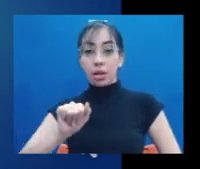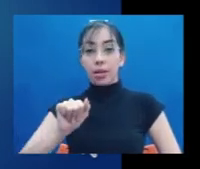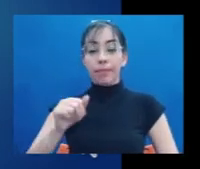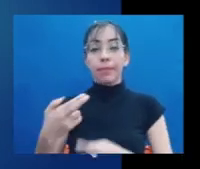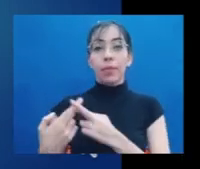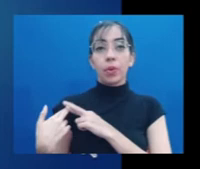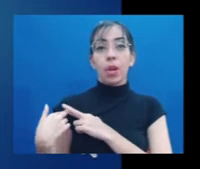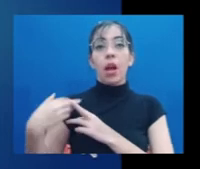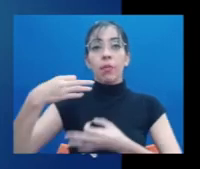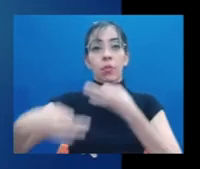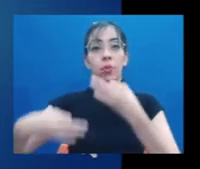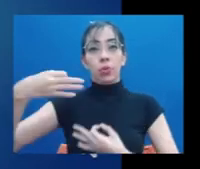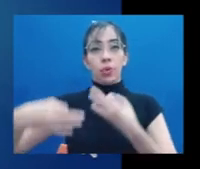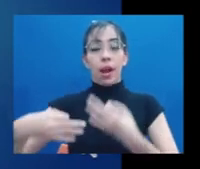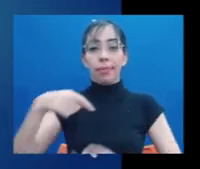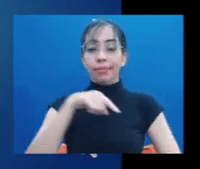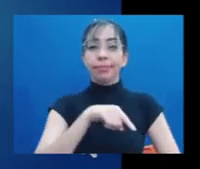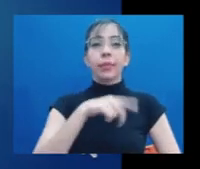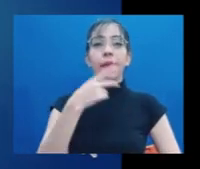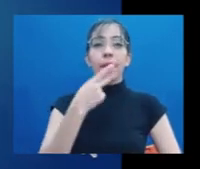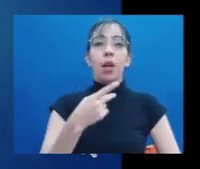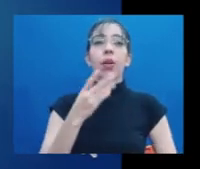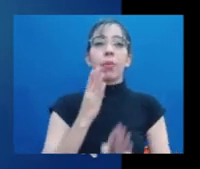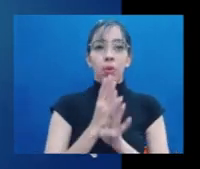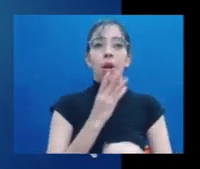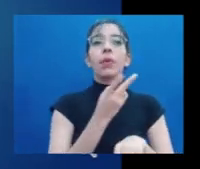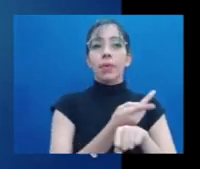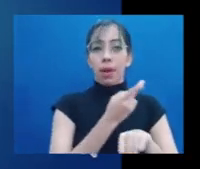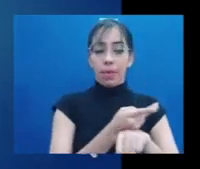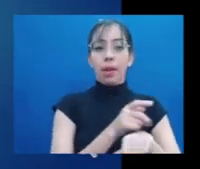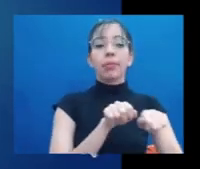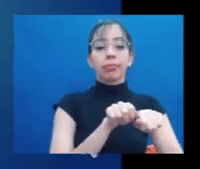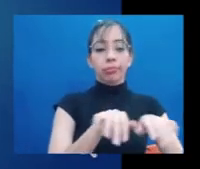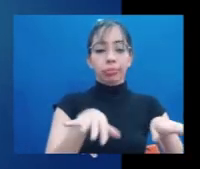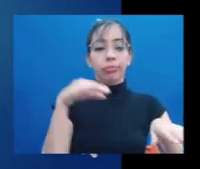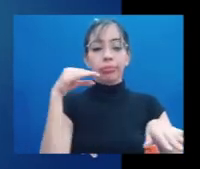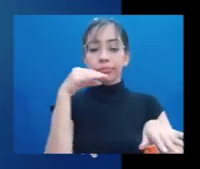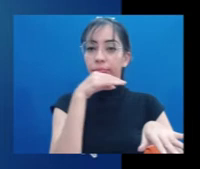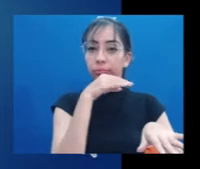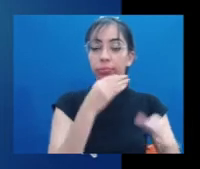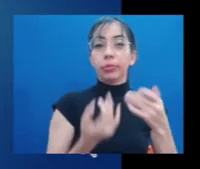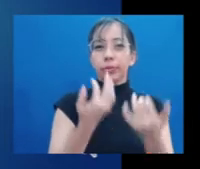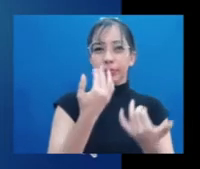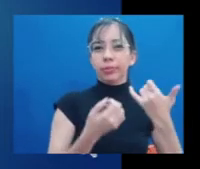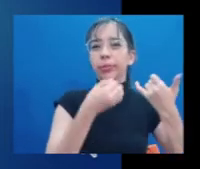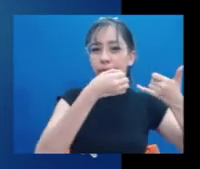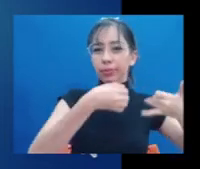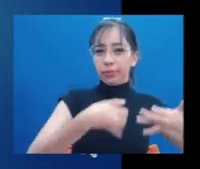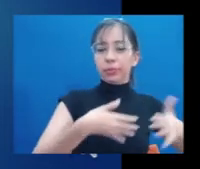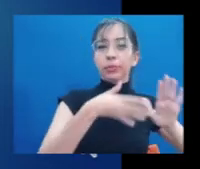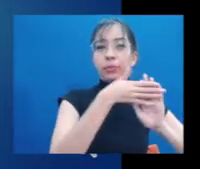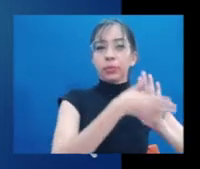A promotora do caso, a doutora Eliana Passarelli, ela informa que o equipamento falhou porque foi usado de forma inadequada por quem o